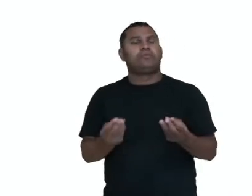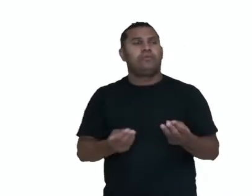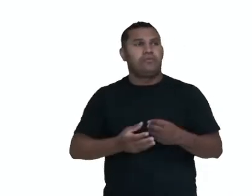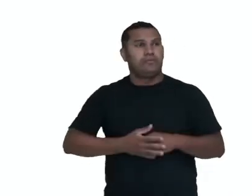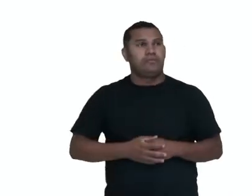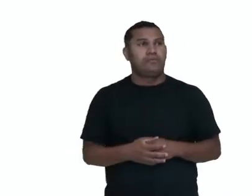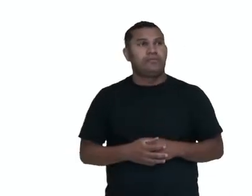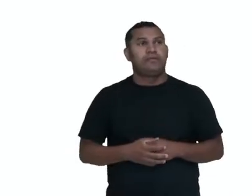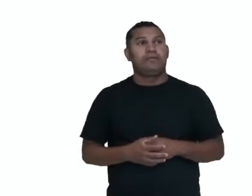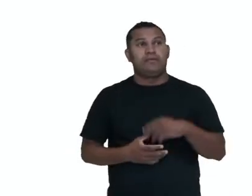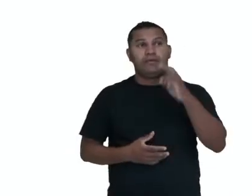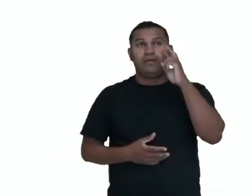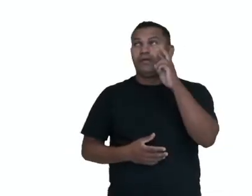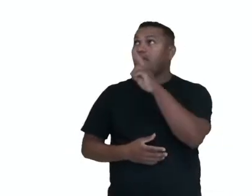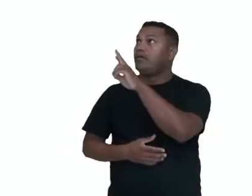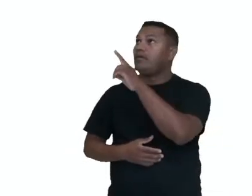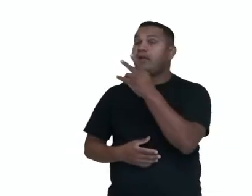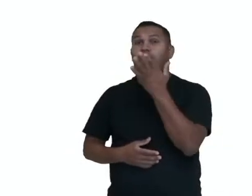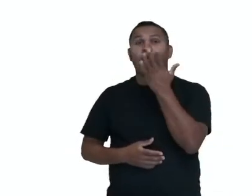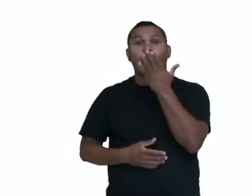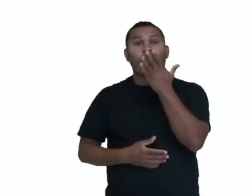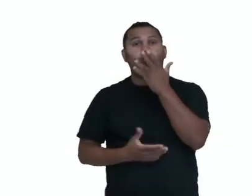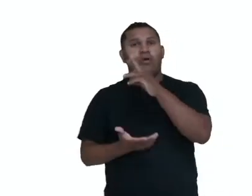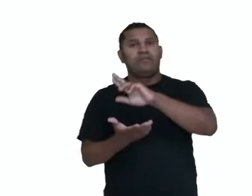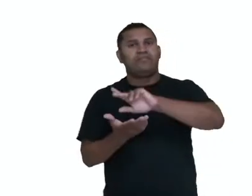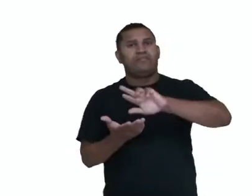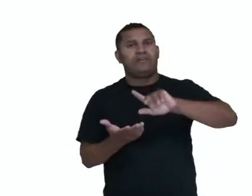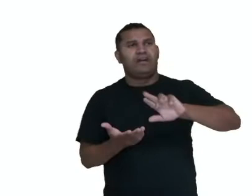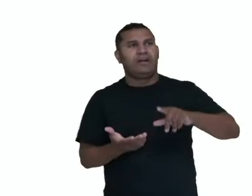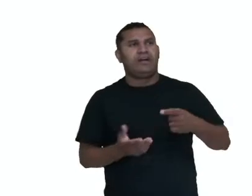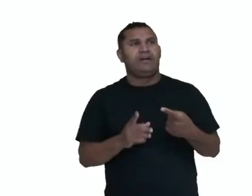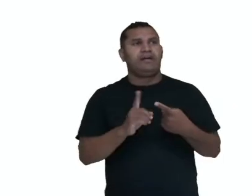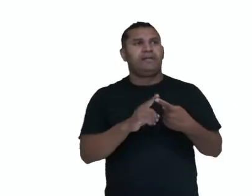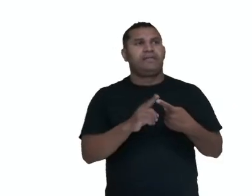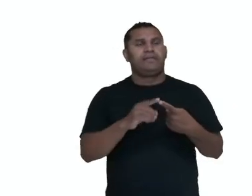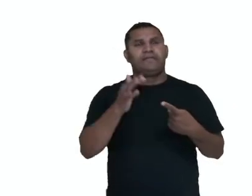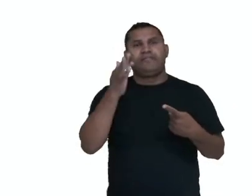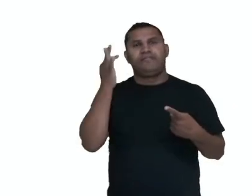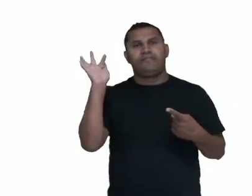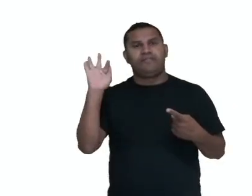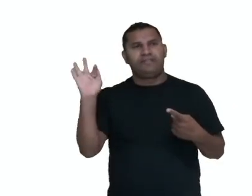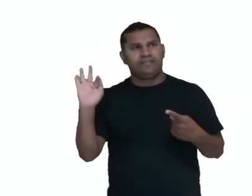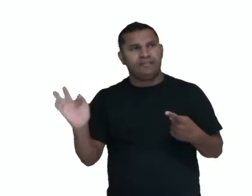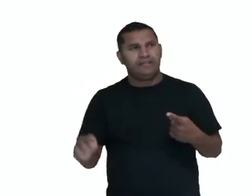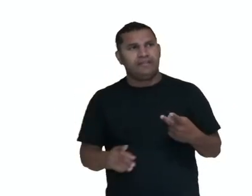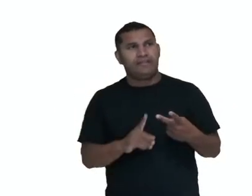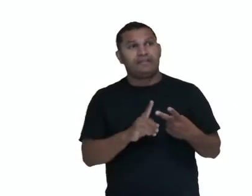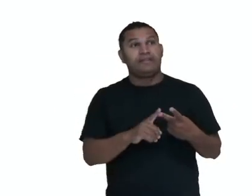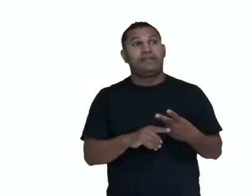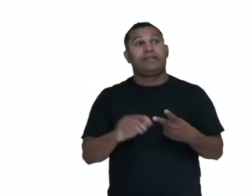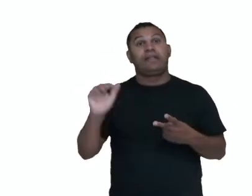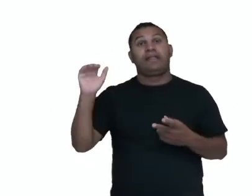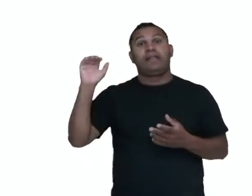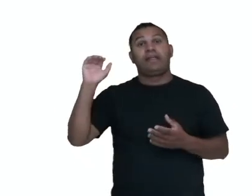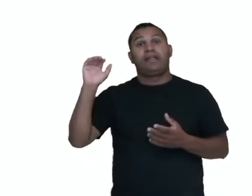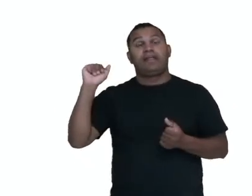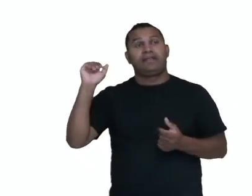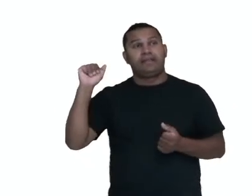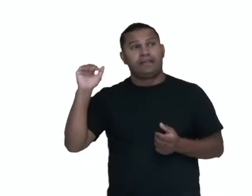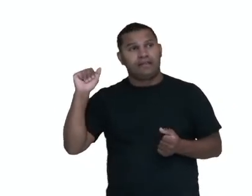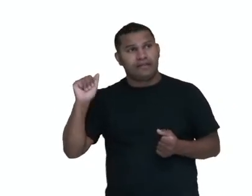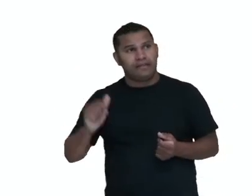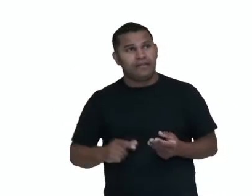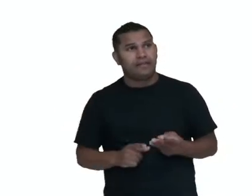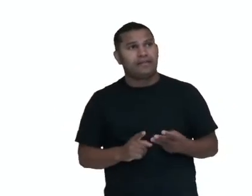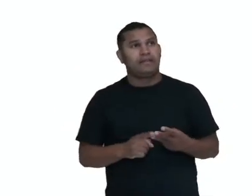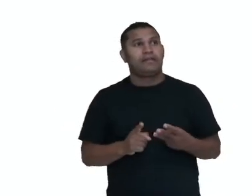território africano sendo dominado pelos franceses. Vejam aqui, os ingleses dominando a porção mais